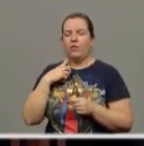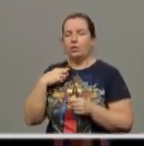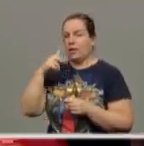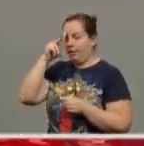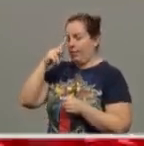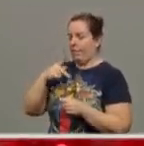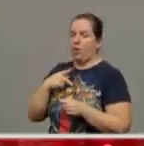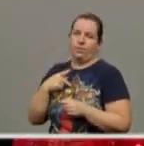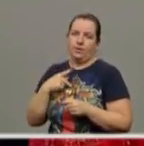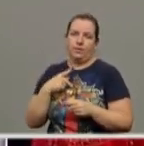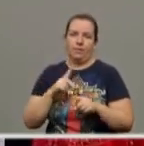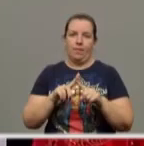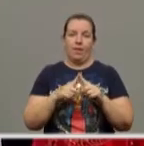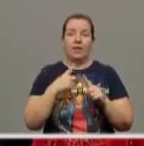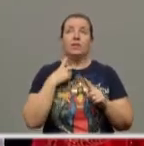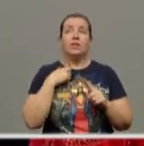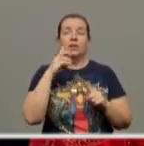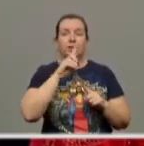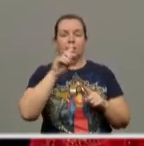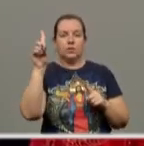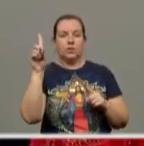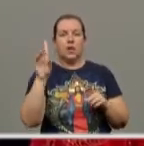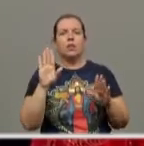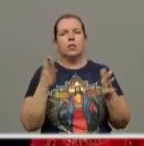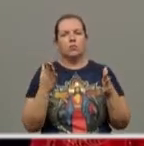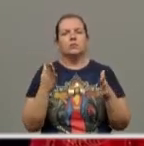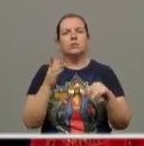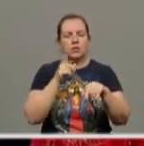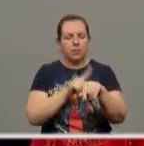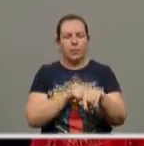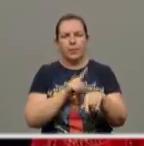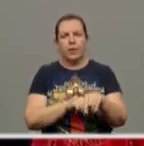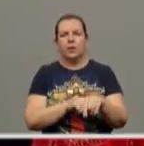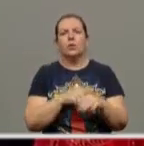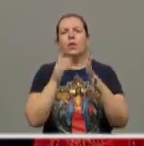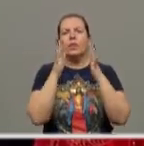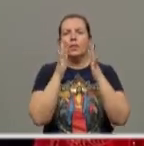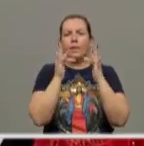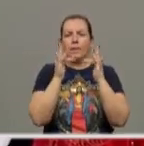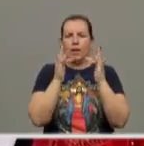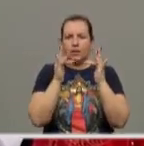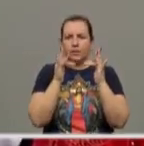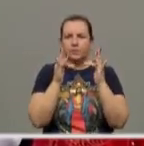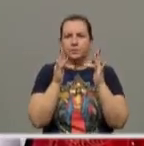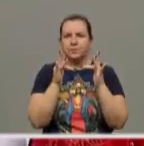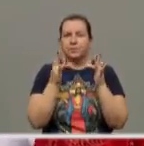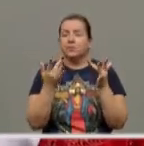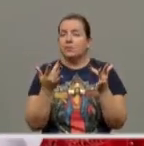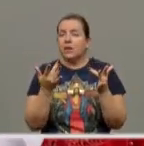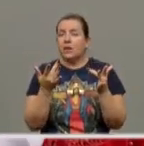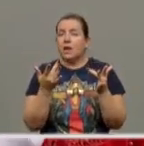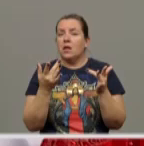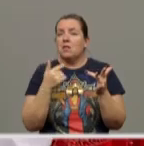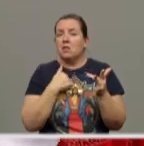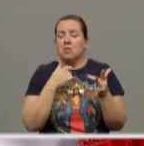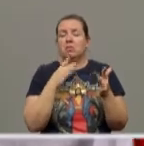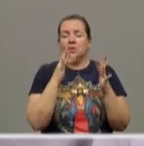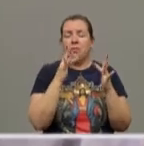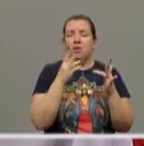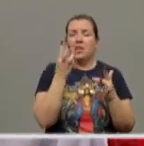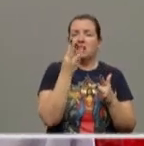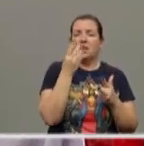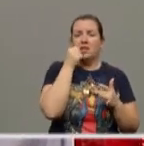nesse tempo, né, de namorei 3 meninas... Só que Deus falou, não quero isso para você. E aí